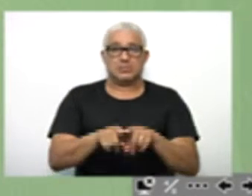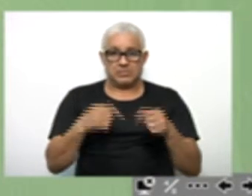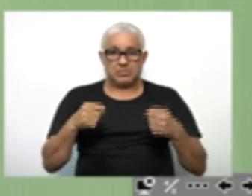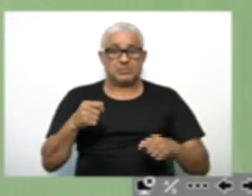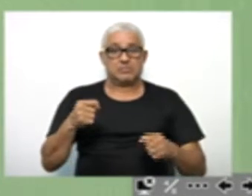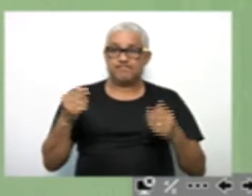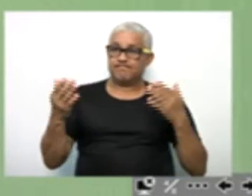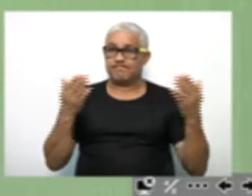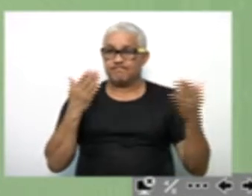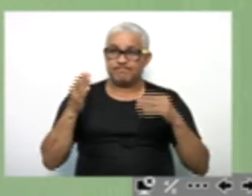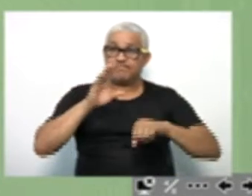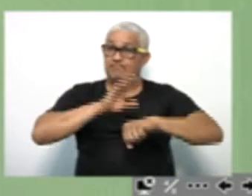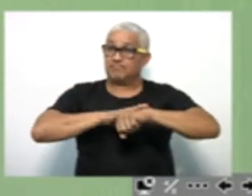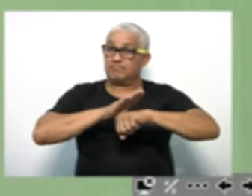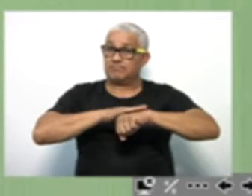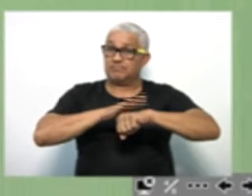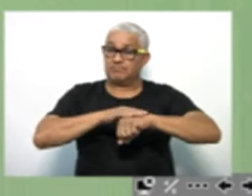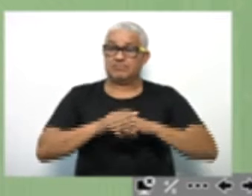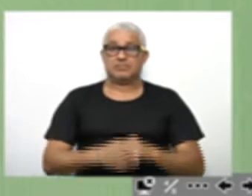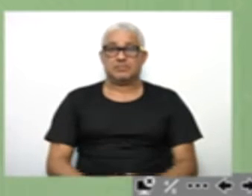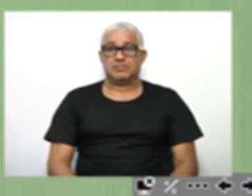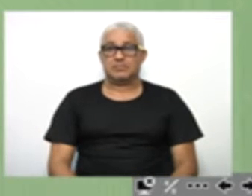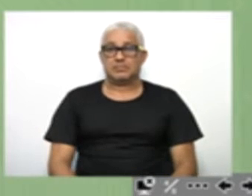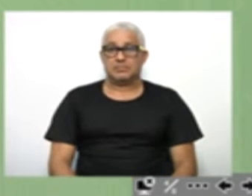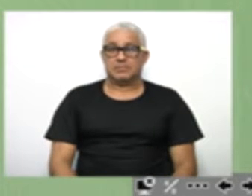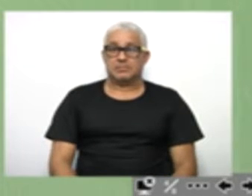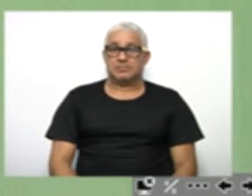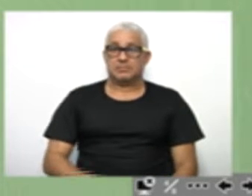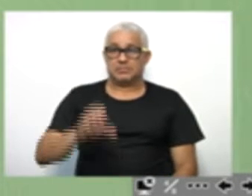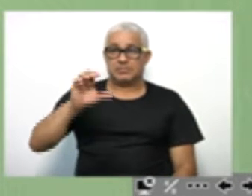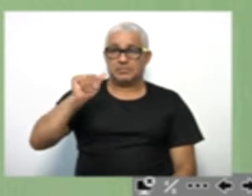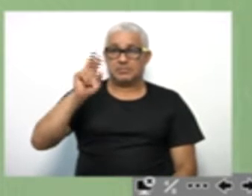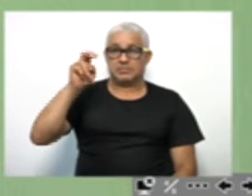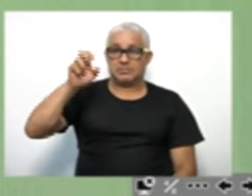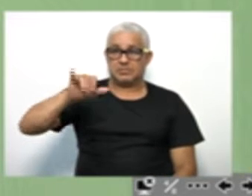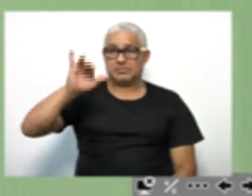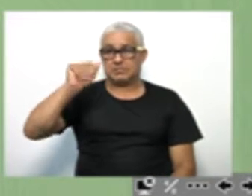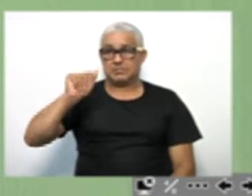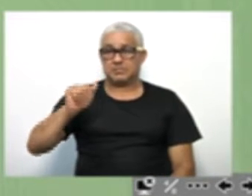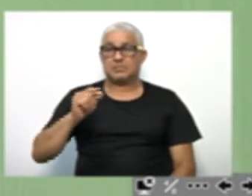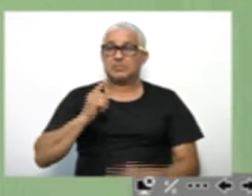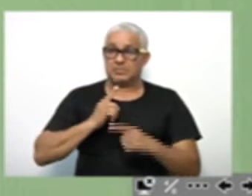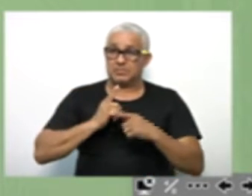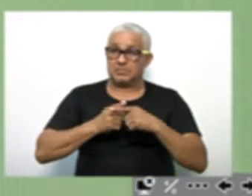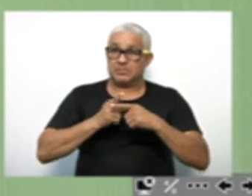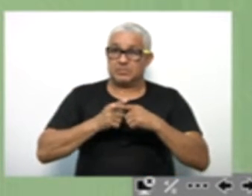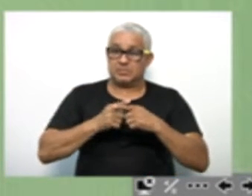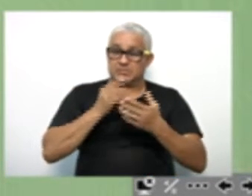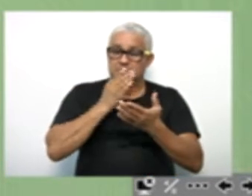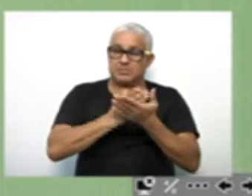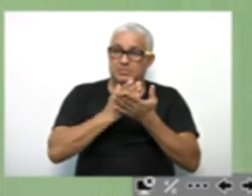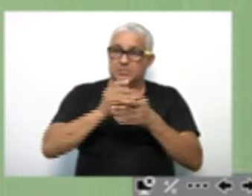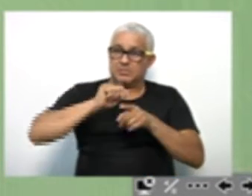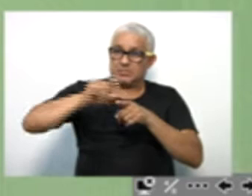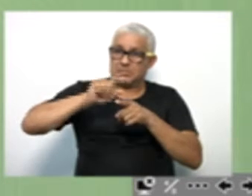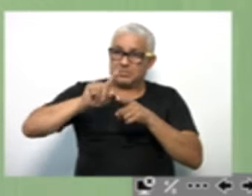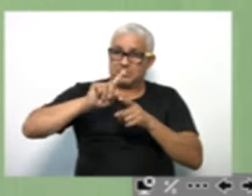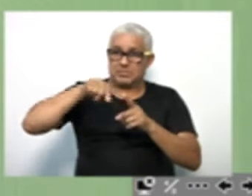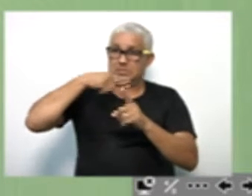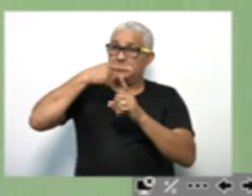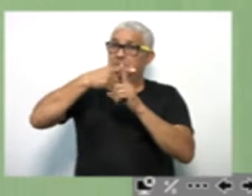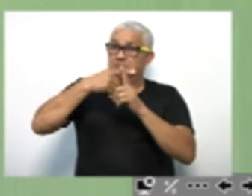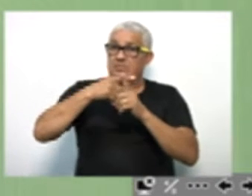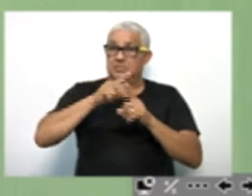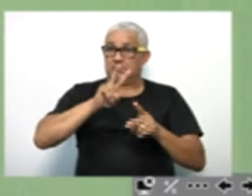analisar o tempo que você vai ficar com essa carência, porque isso vai acrescer o valor da parcela. E você precisa também